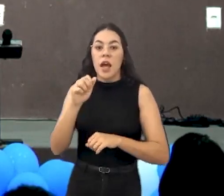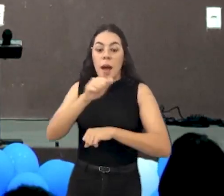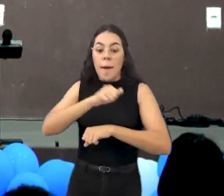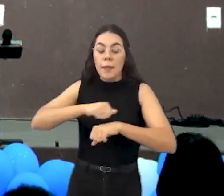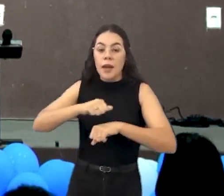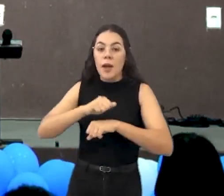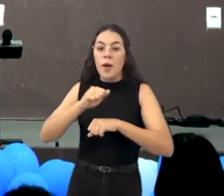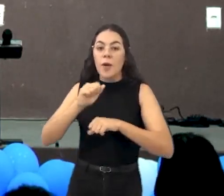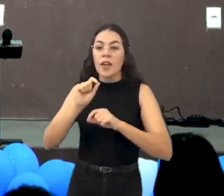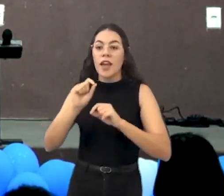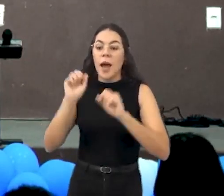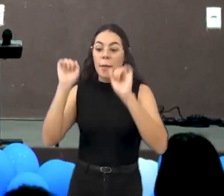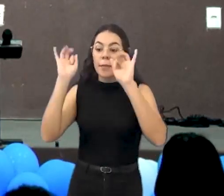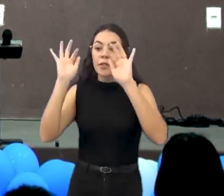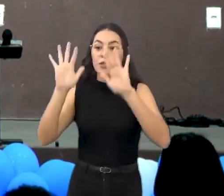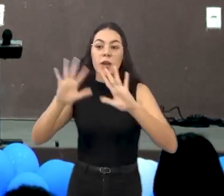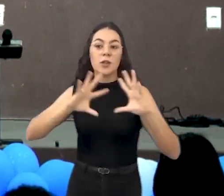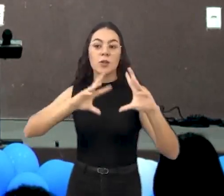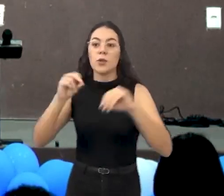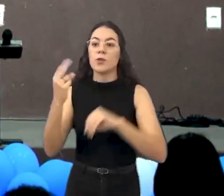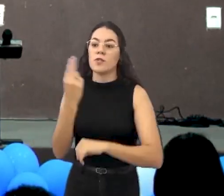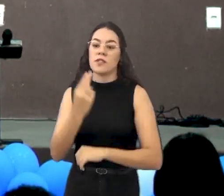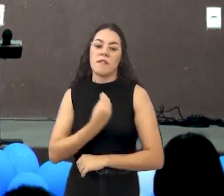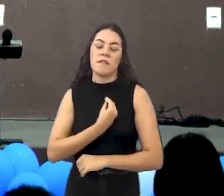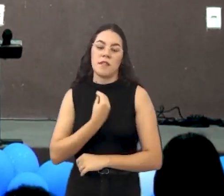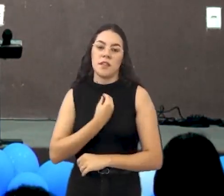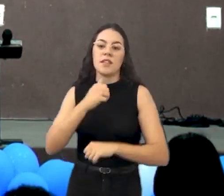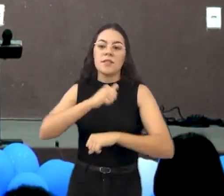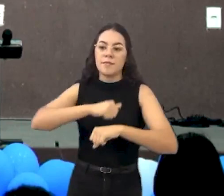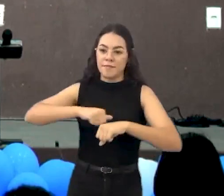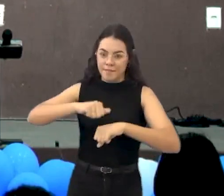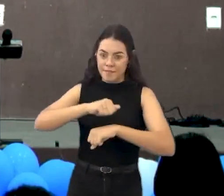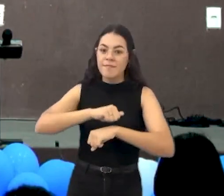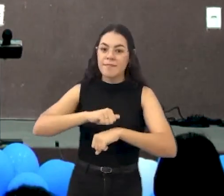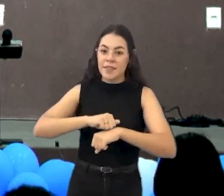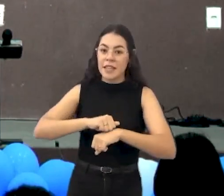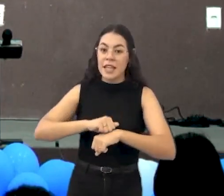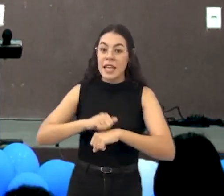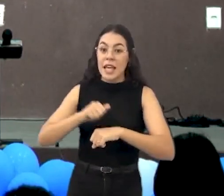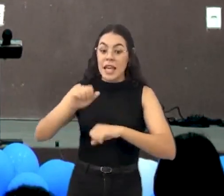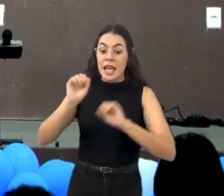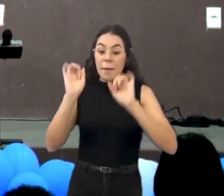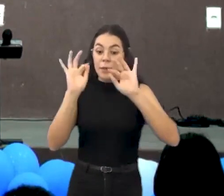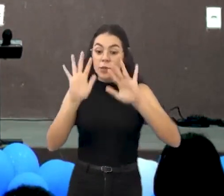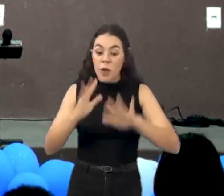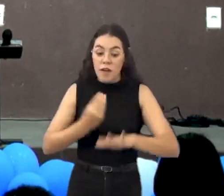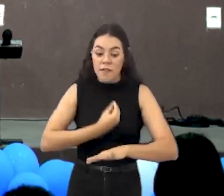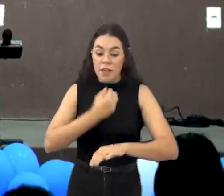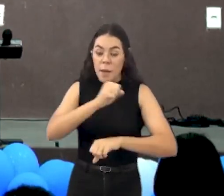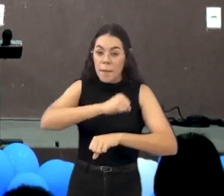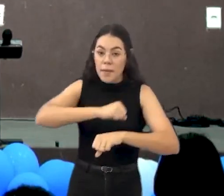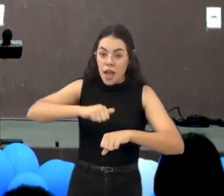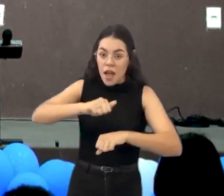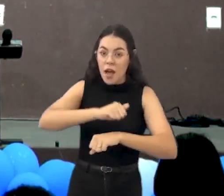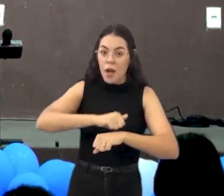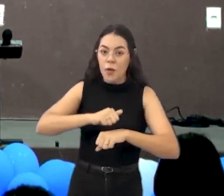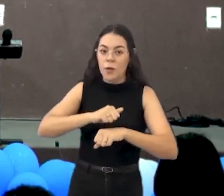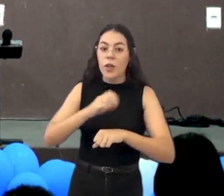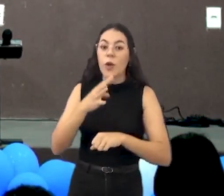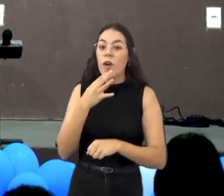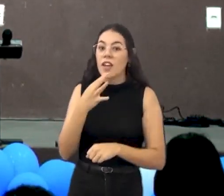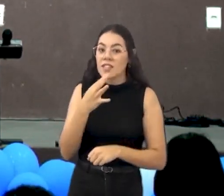a todos por meio de Abraão. E os que abençoassem a Abraão, ou seja, aqueles que